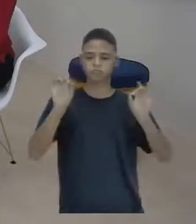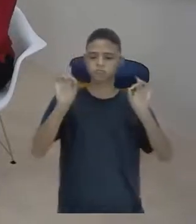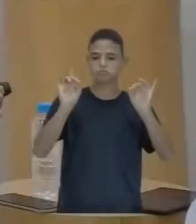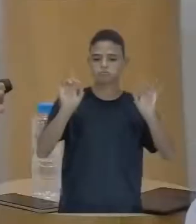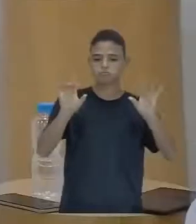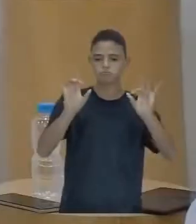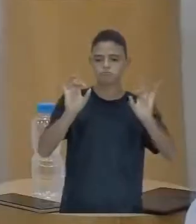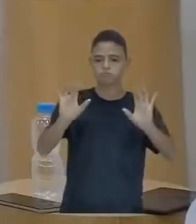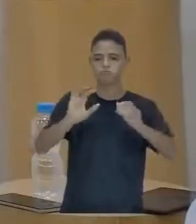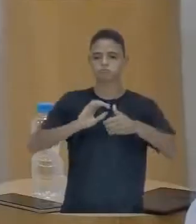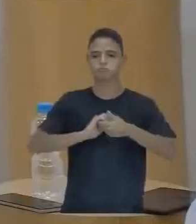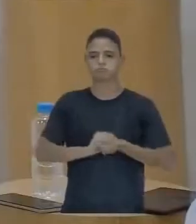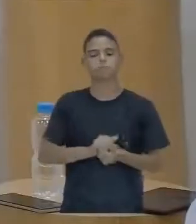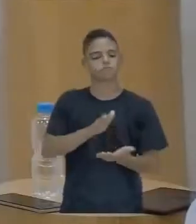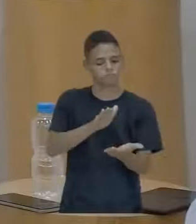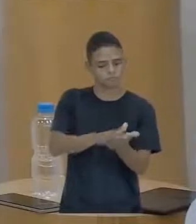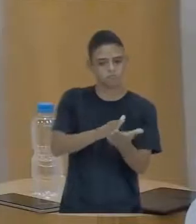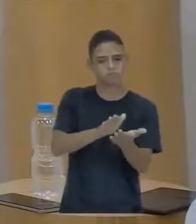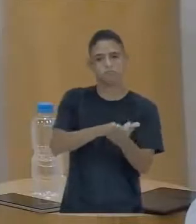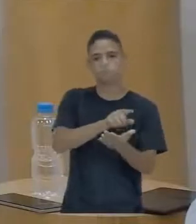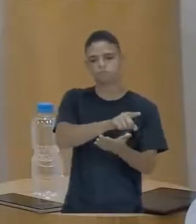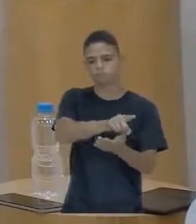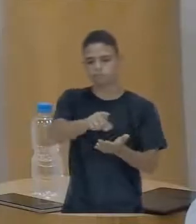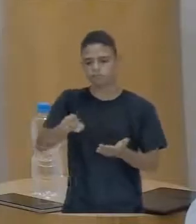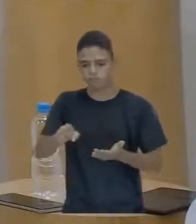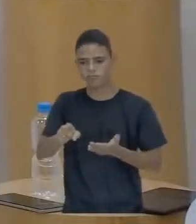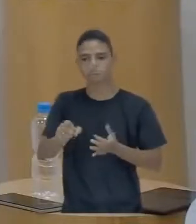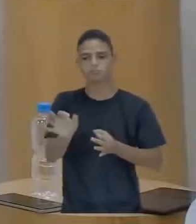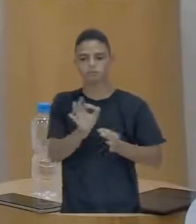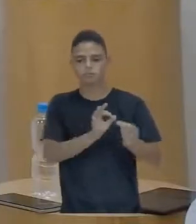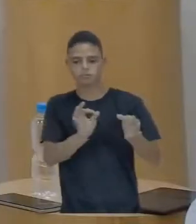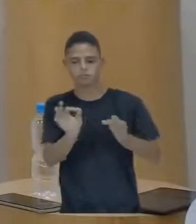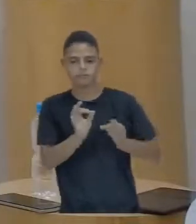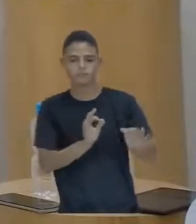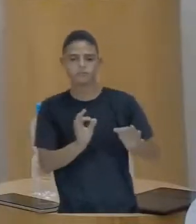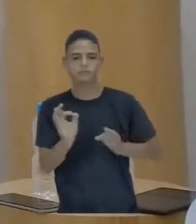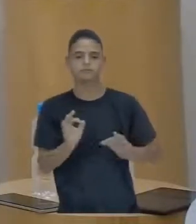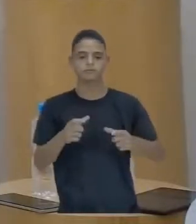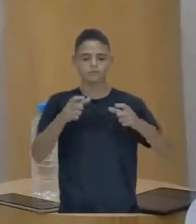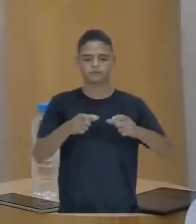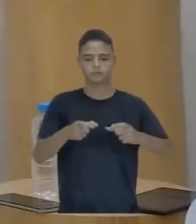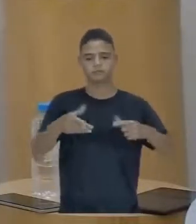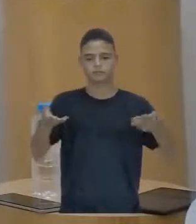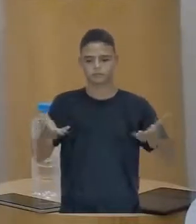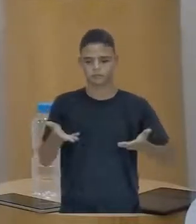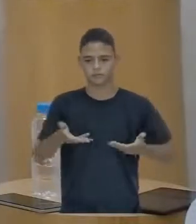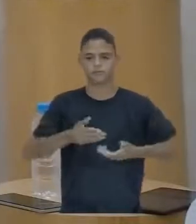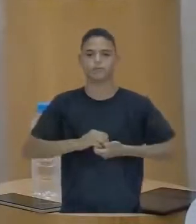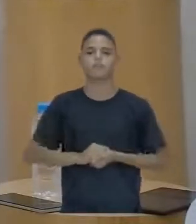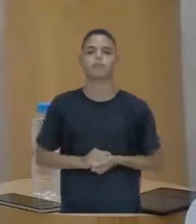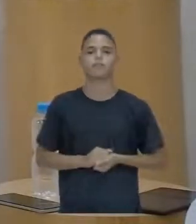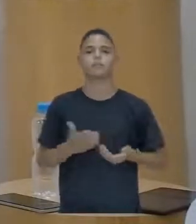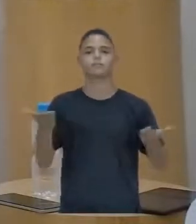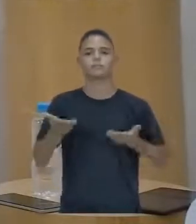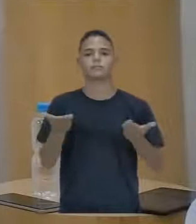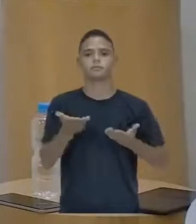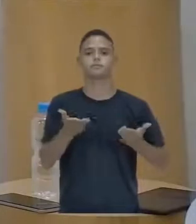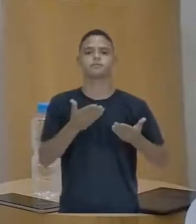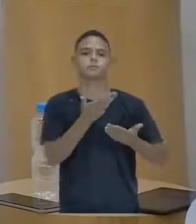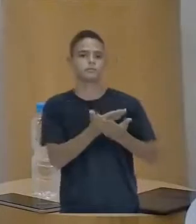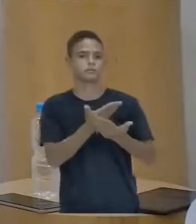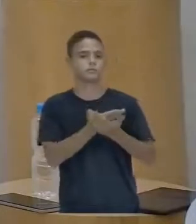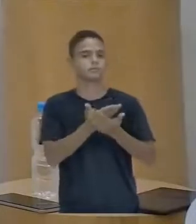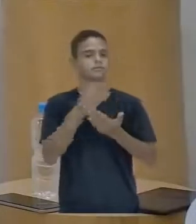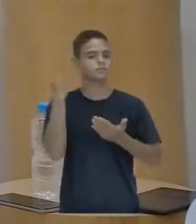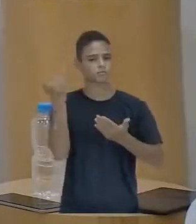lugar. Nossa, muito parabéns à produção, porque hoje estamos bem localizados. Olha só, gente, a aula também é importante, merece. Para você que está chegando agora, às vezes você